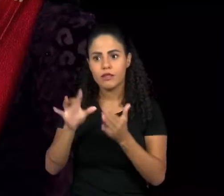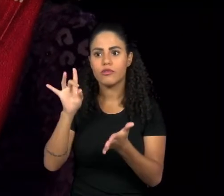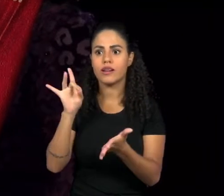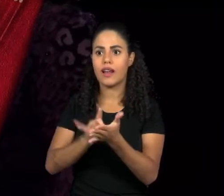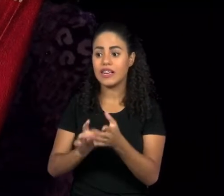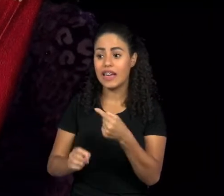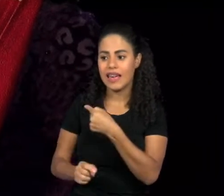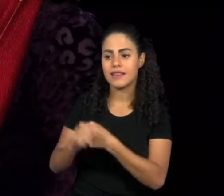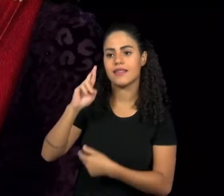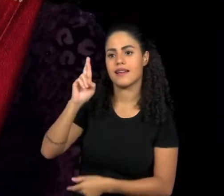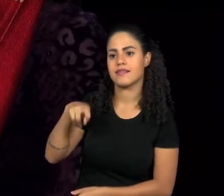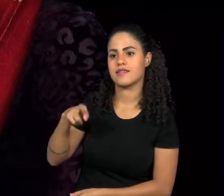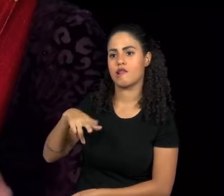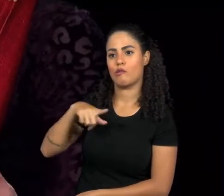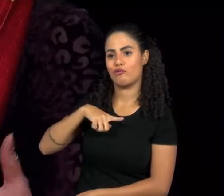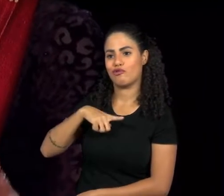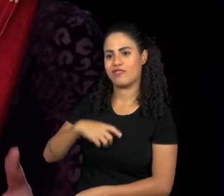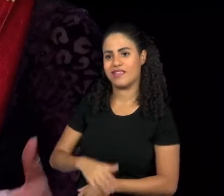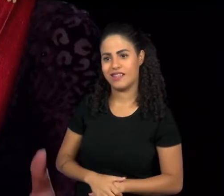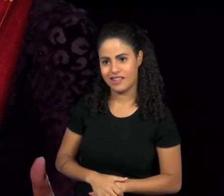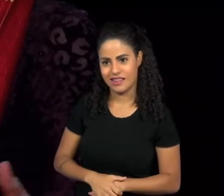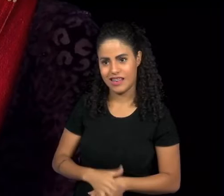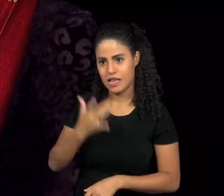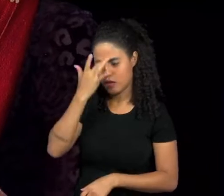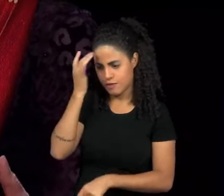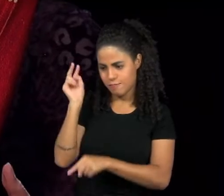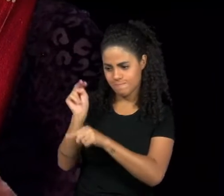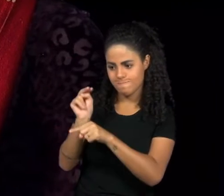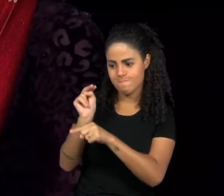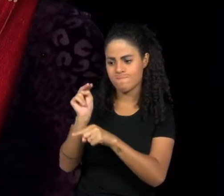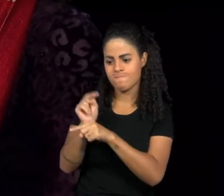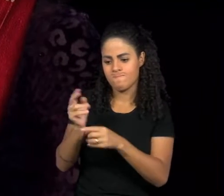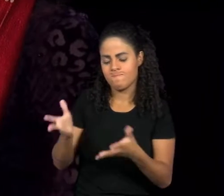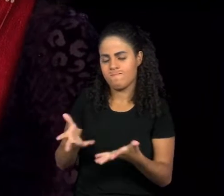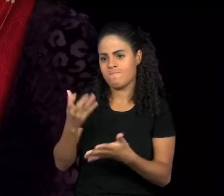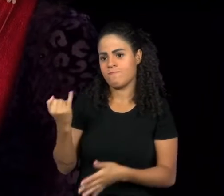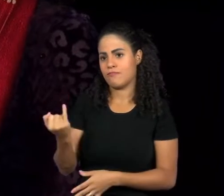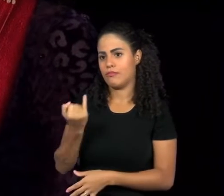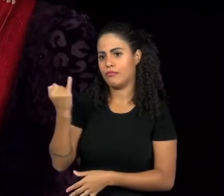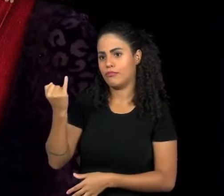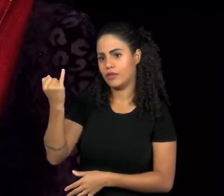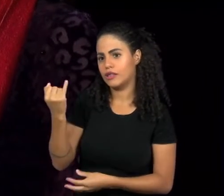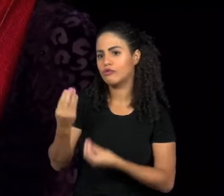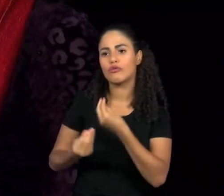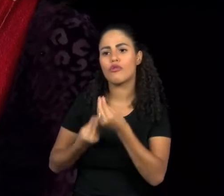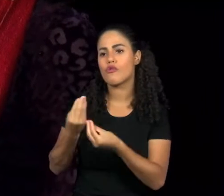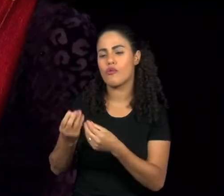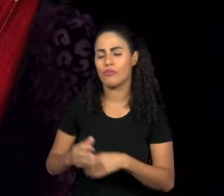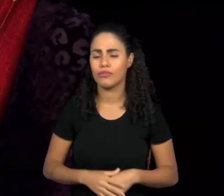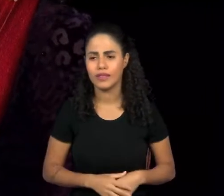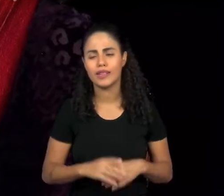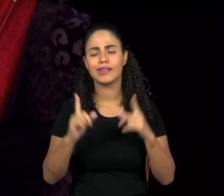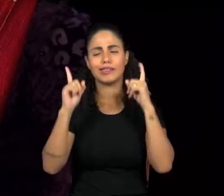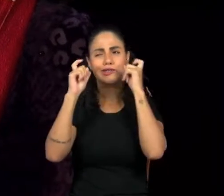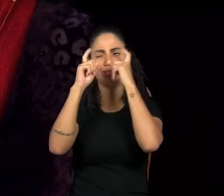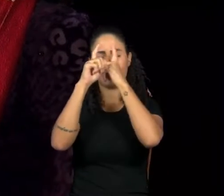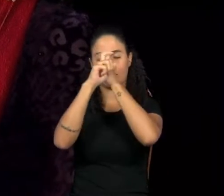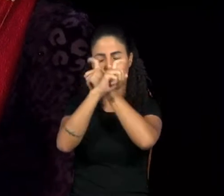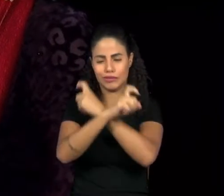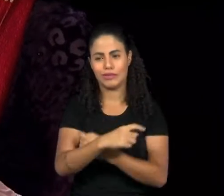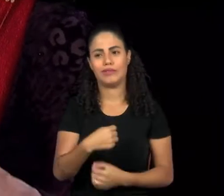muito cuidado. As pessoas cuidavam muito do que ia acontecer com os filhos. Então, foi difícil, eu tive